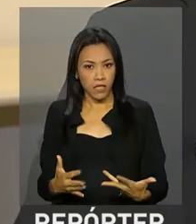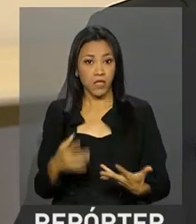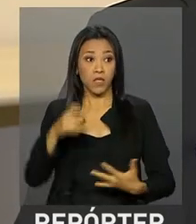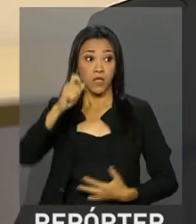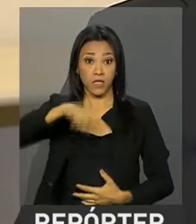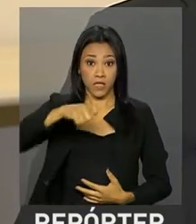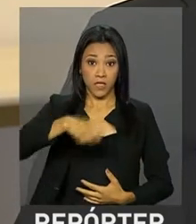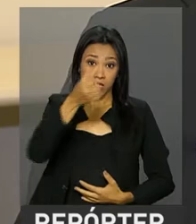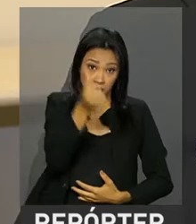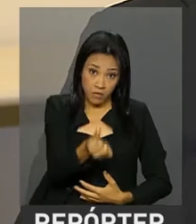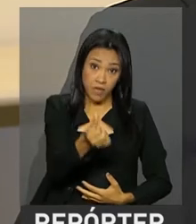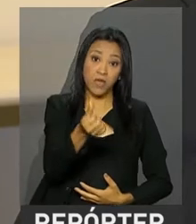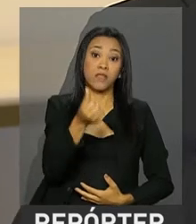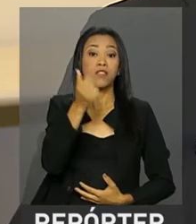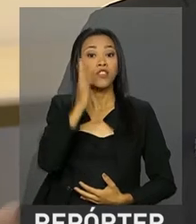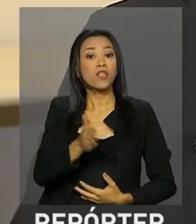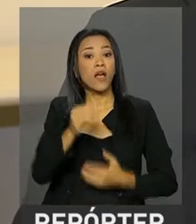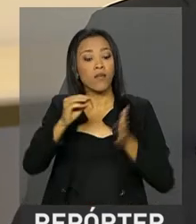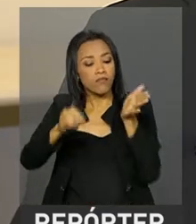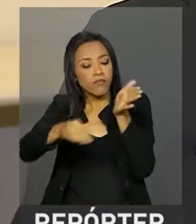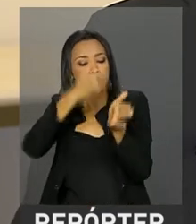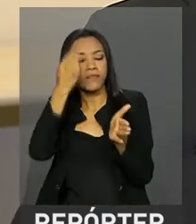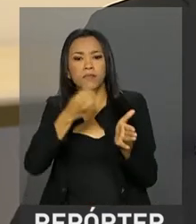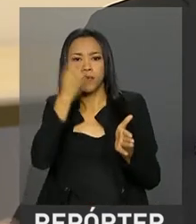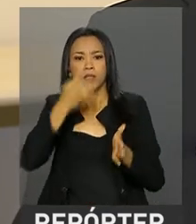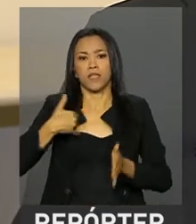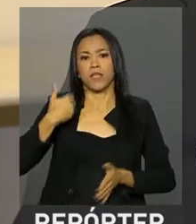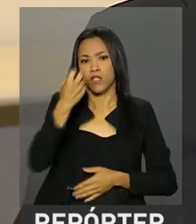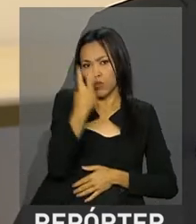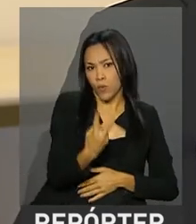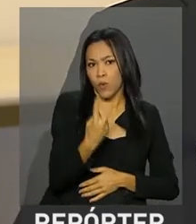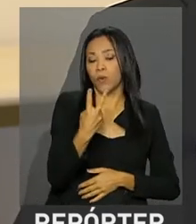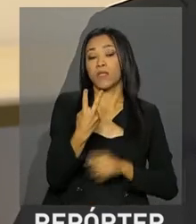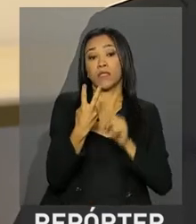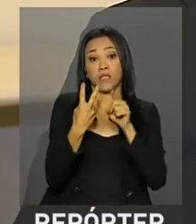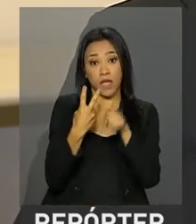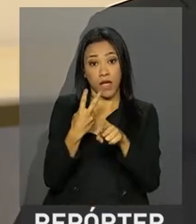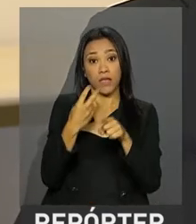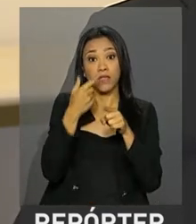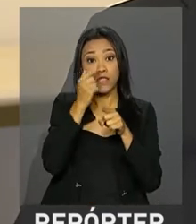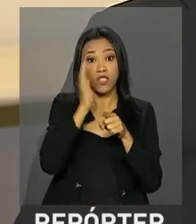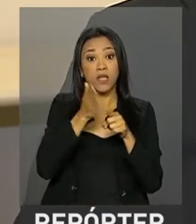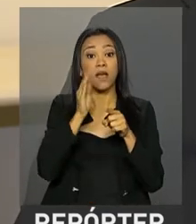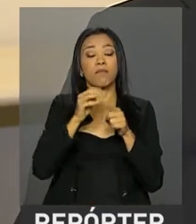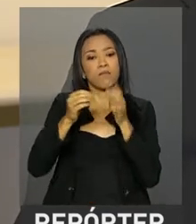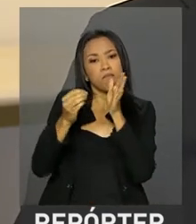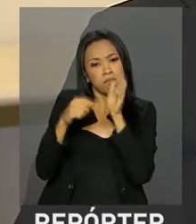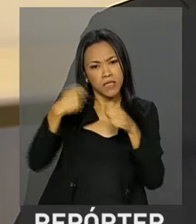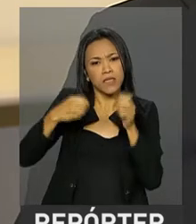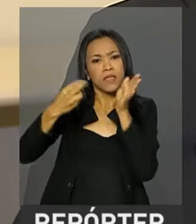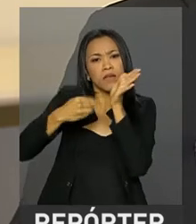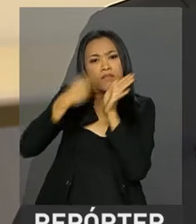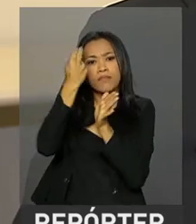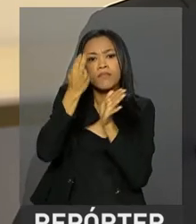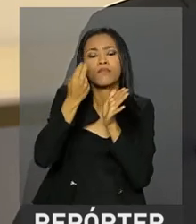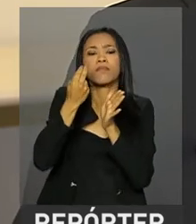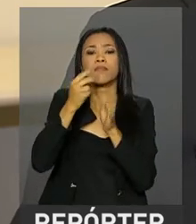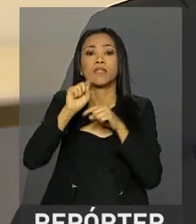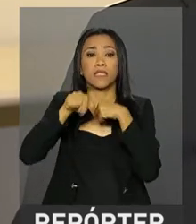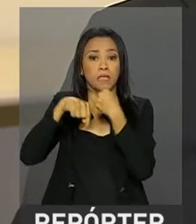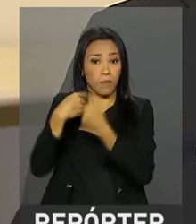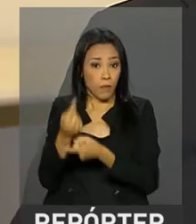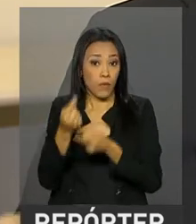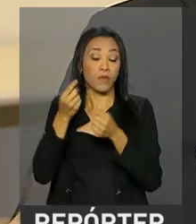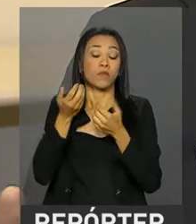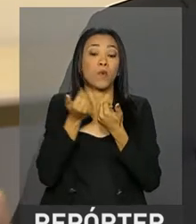vencida disse lado operado aos dois anos de idade no máximo s céu da boca seja operado fez o palácio e consequentemente